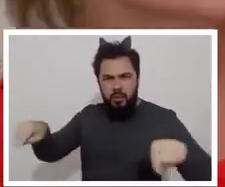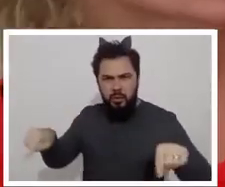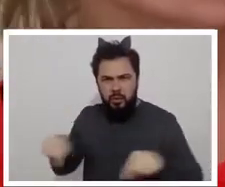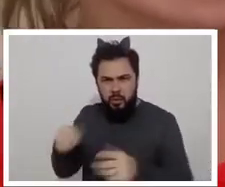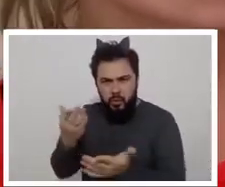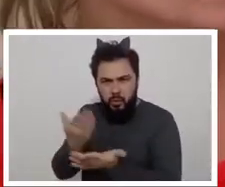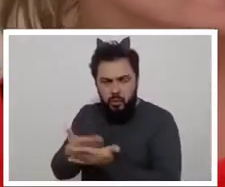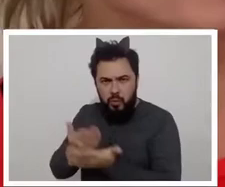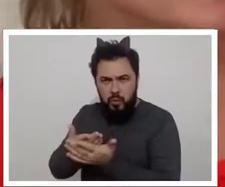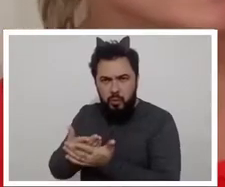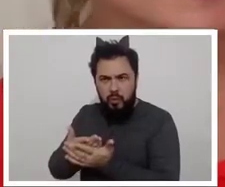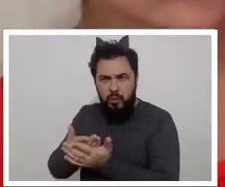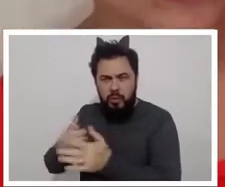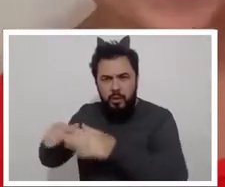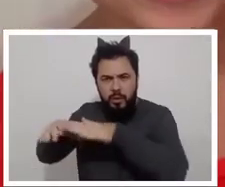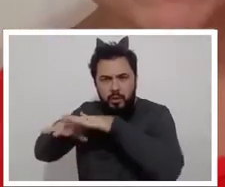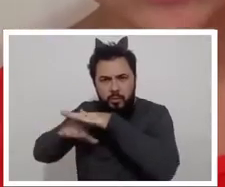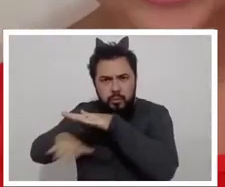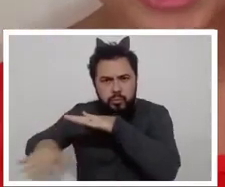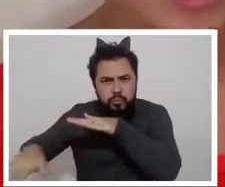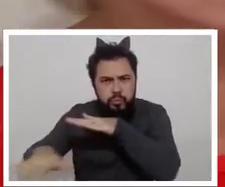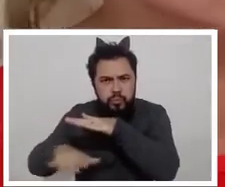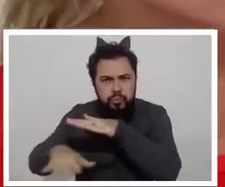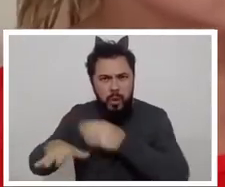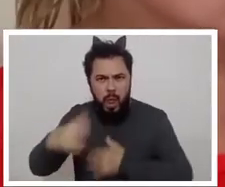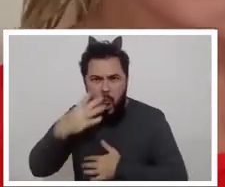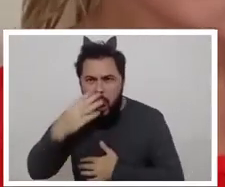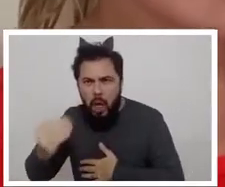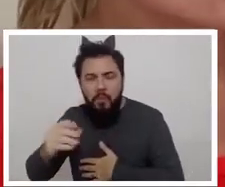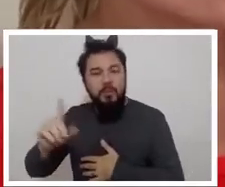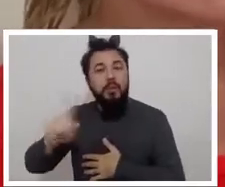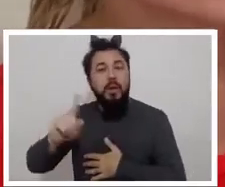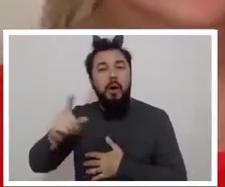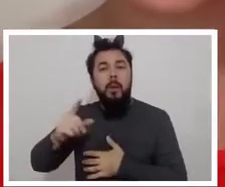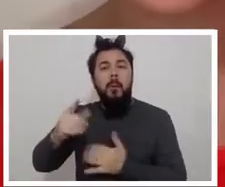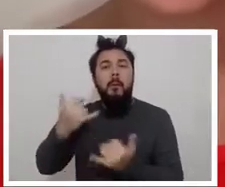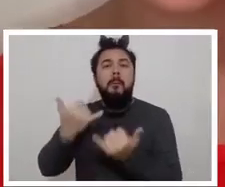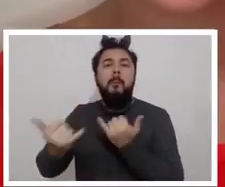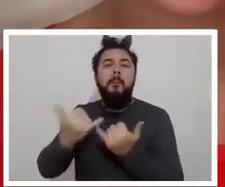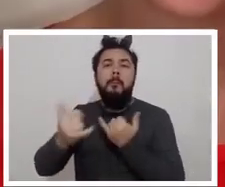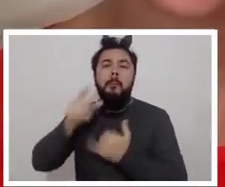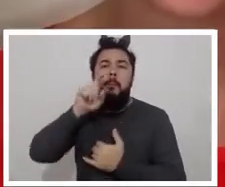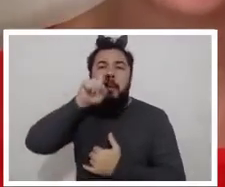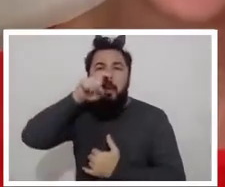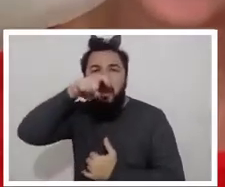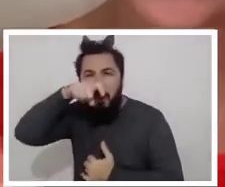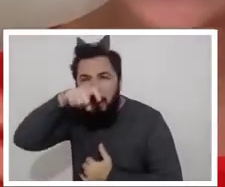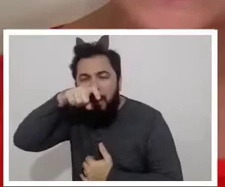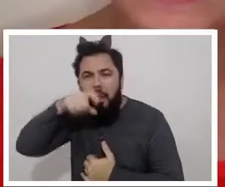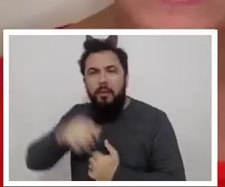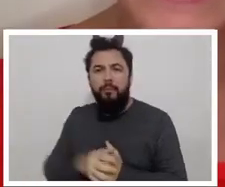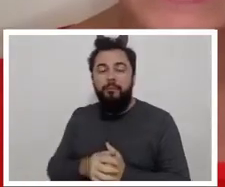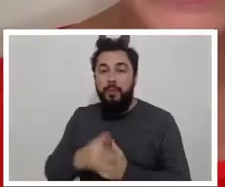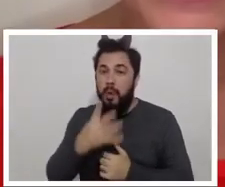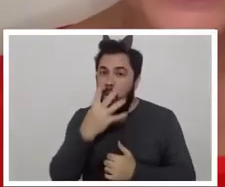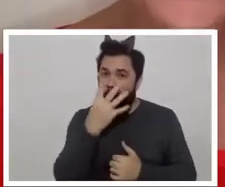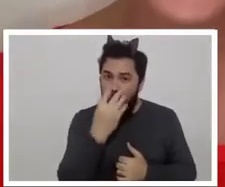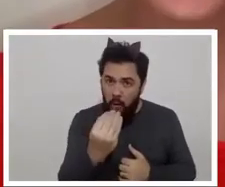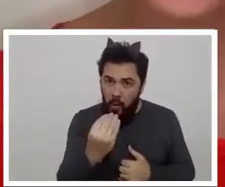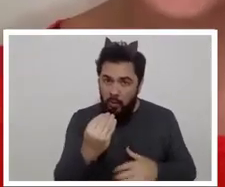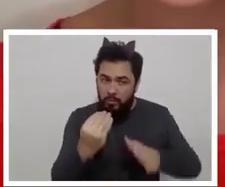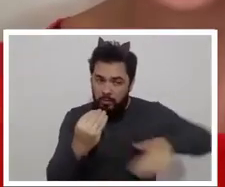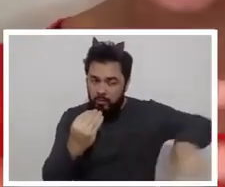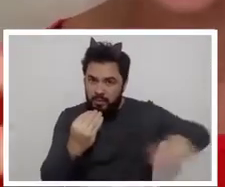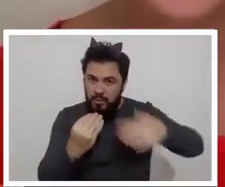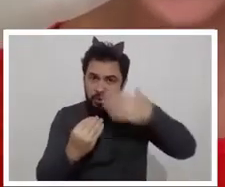sombra que não é de novo a bruxa não foi ficando esquecido esquecido